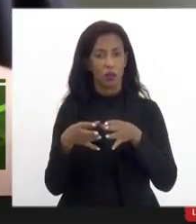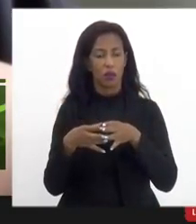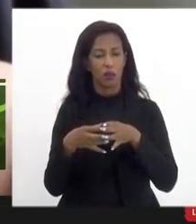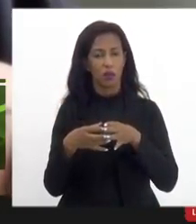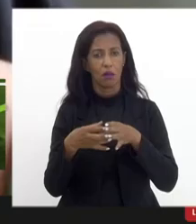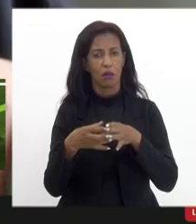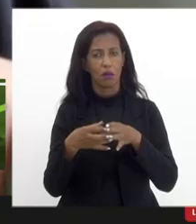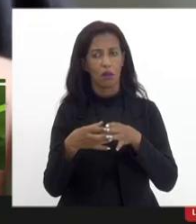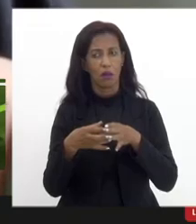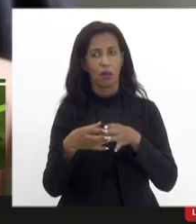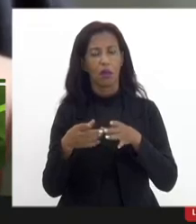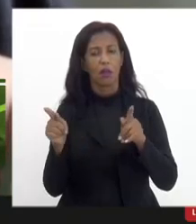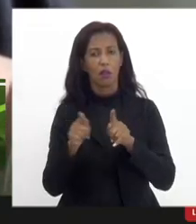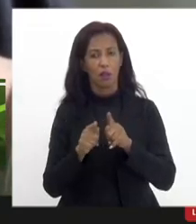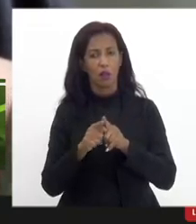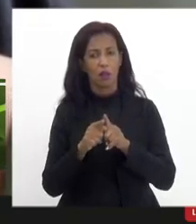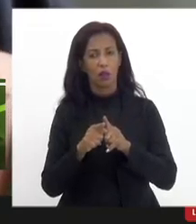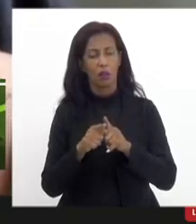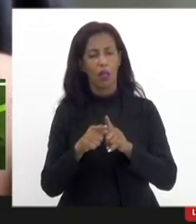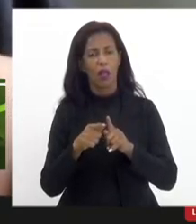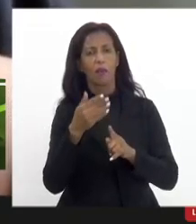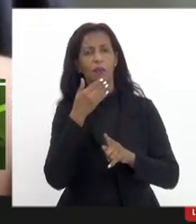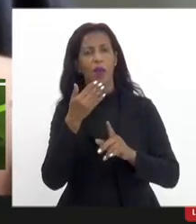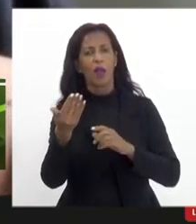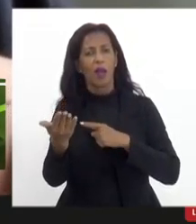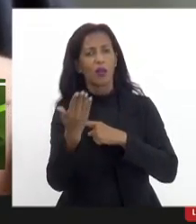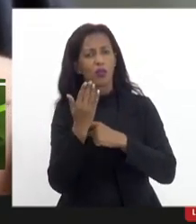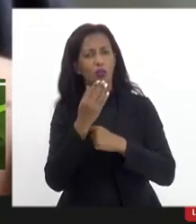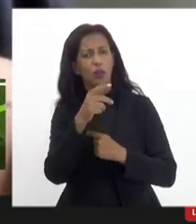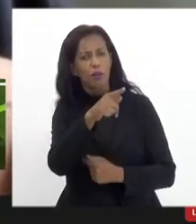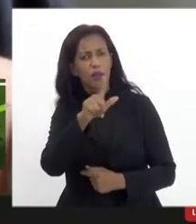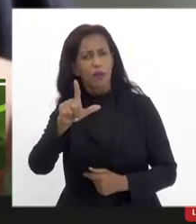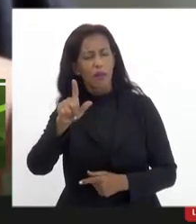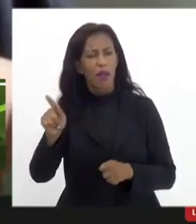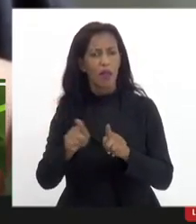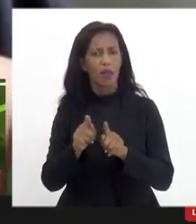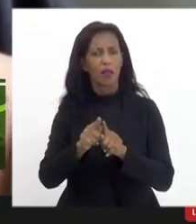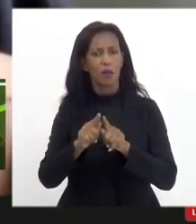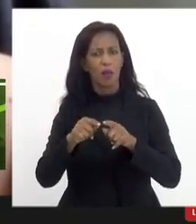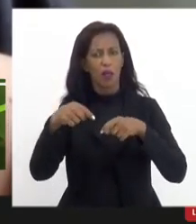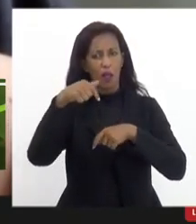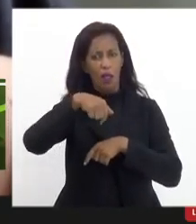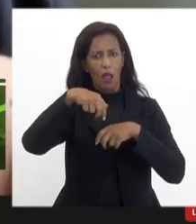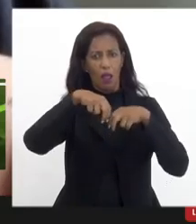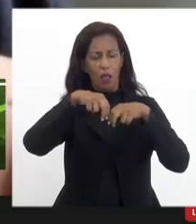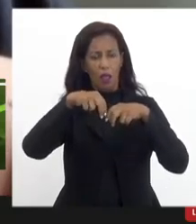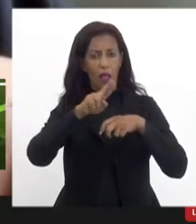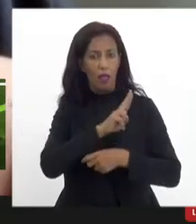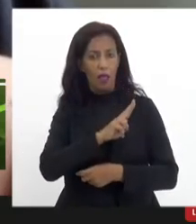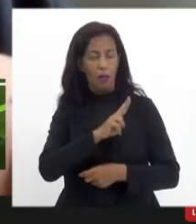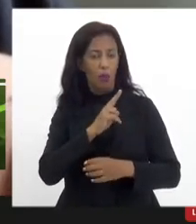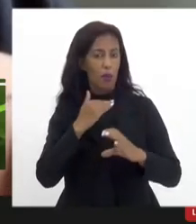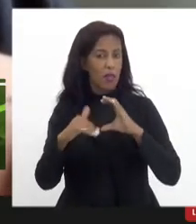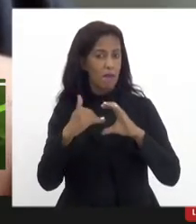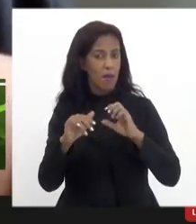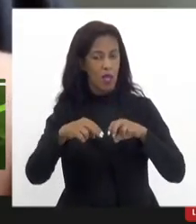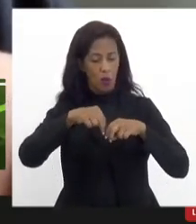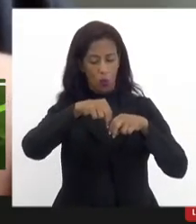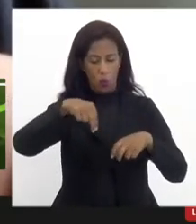recebendo contribuições para a SPL também. Então, divulgar o nosso e-mail, que é